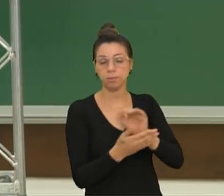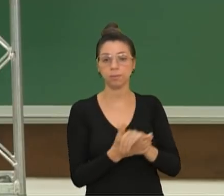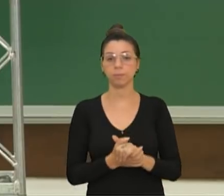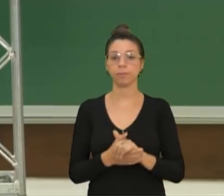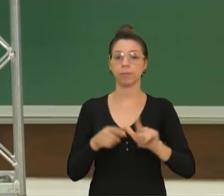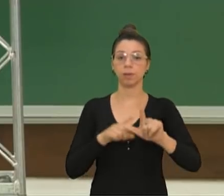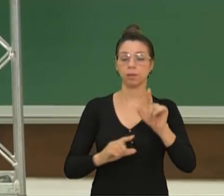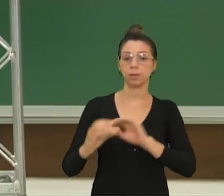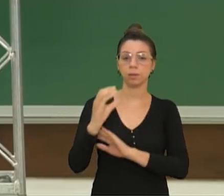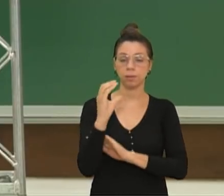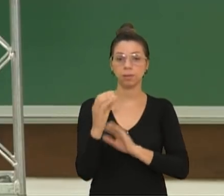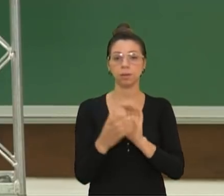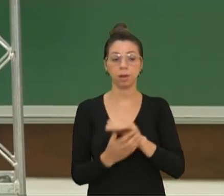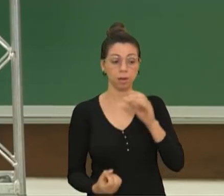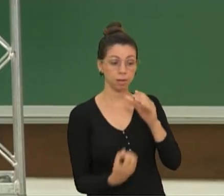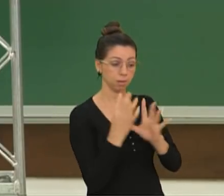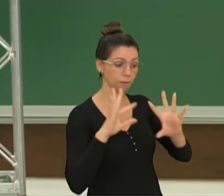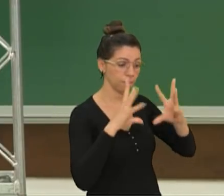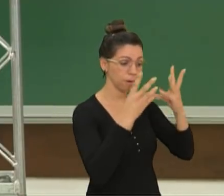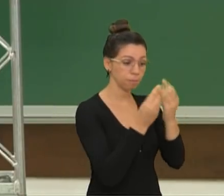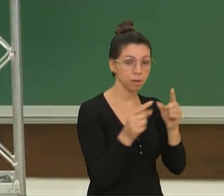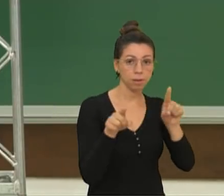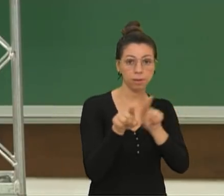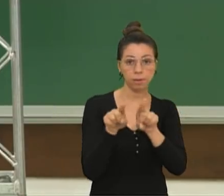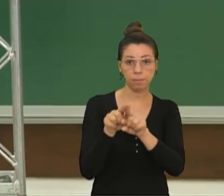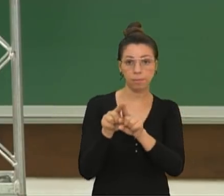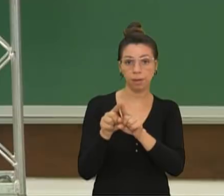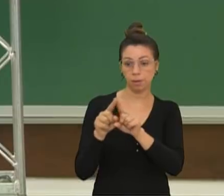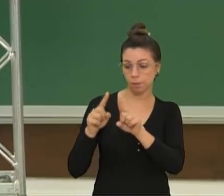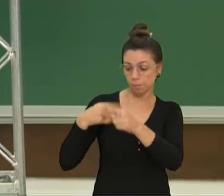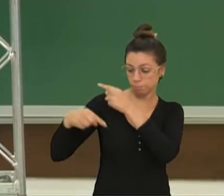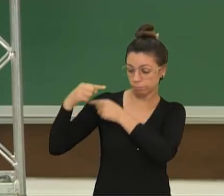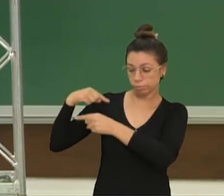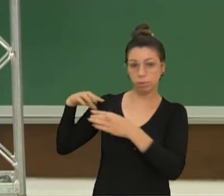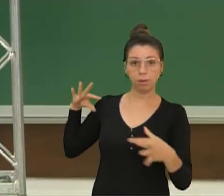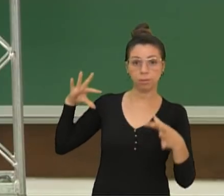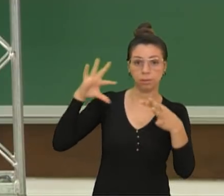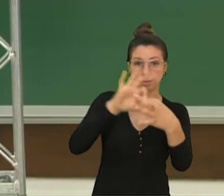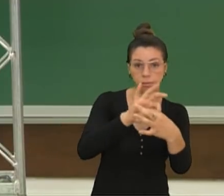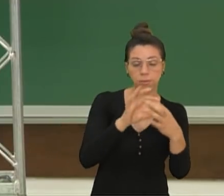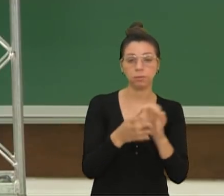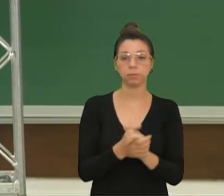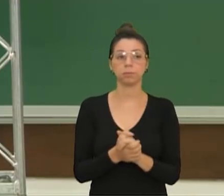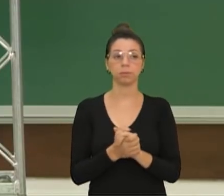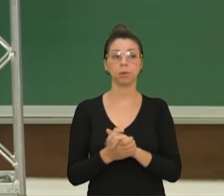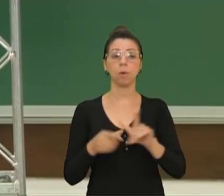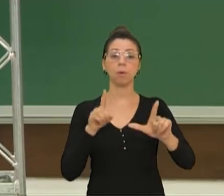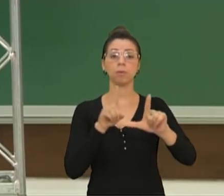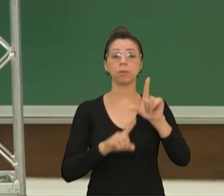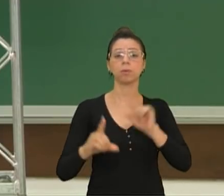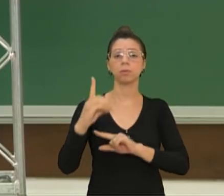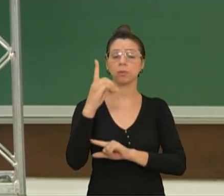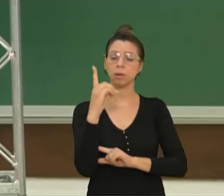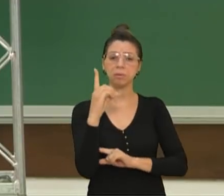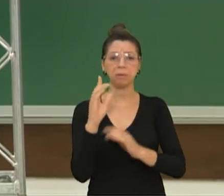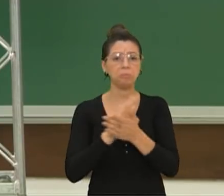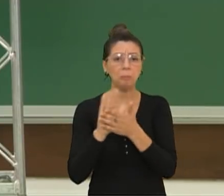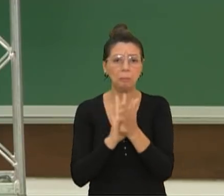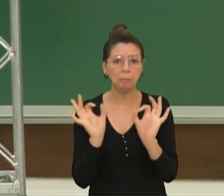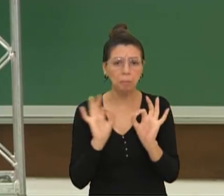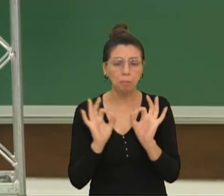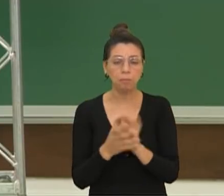formação da família e sua ligação com o ancestral, ou letra D, nenhuma das alternativas? Qual que foi a questão que você respondeu